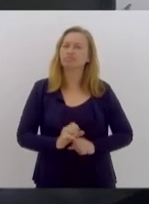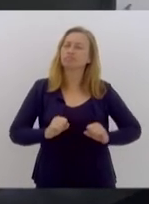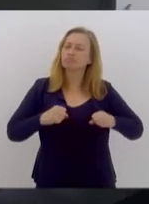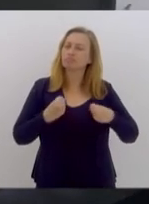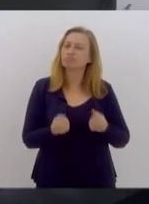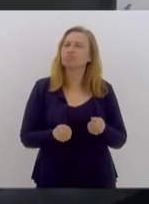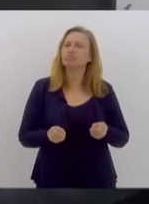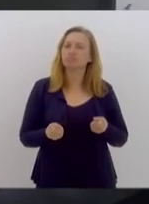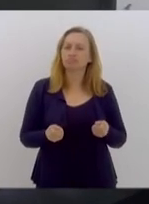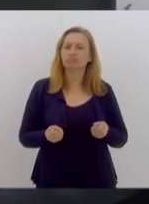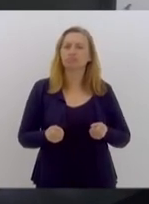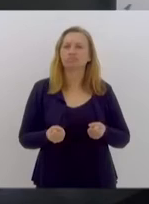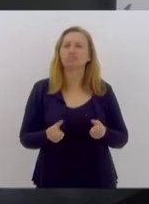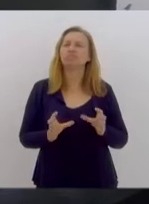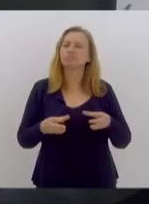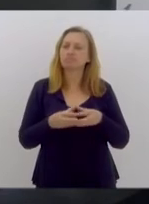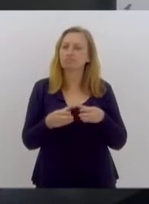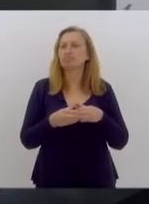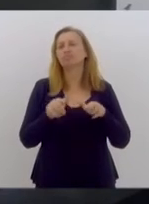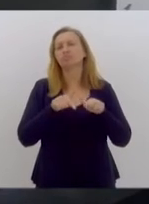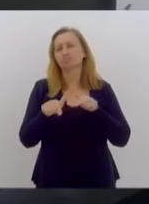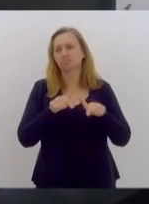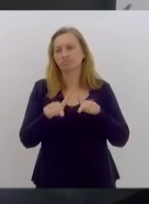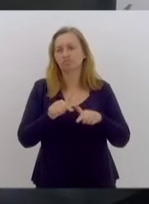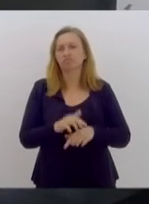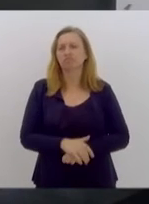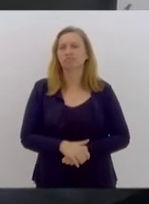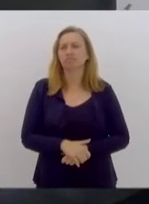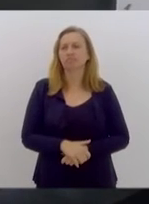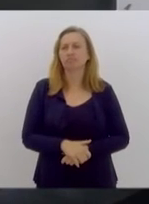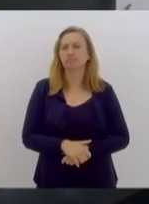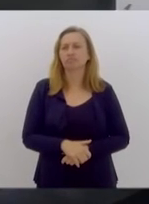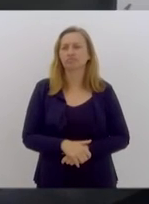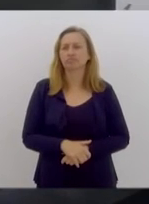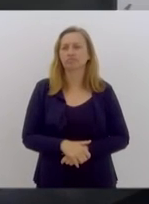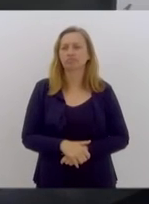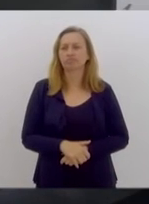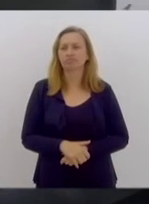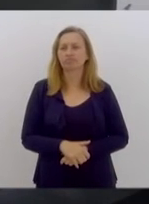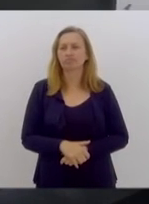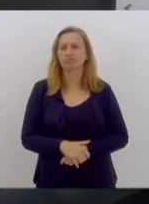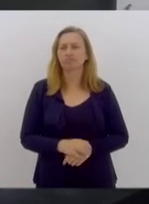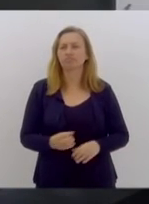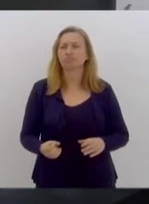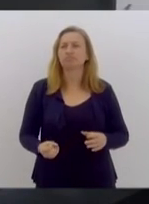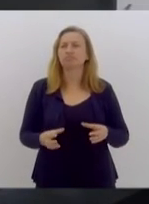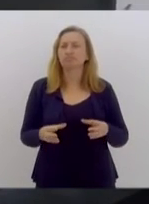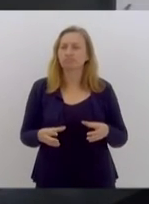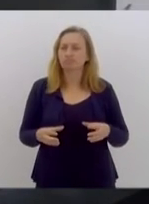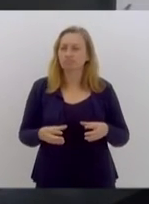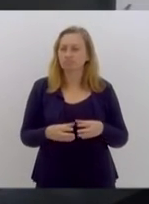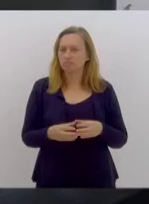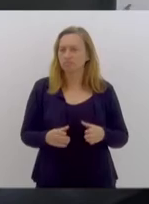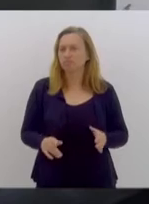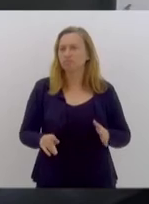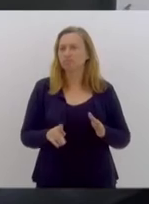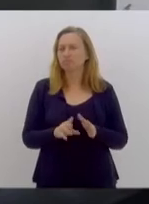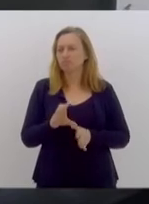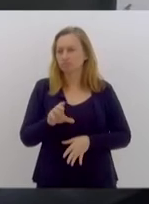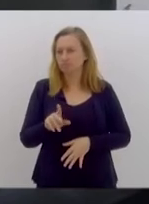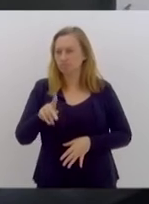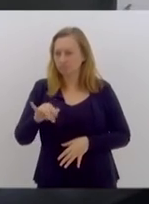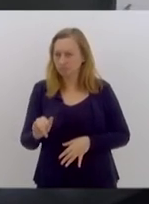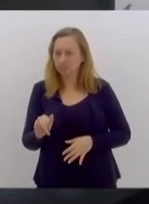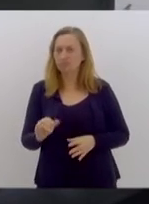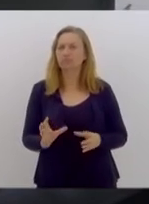de ter esse grupo de trabalho pela formado pela pelos membros da comissão de transporte da Comissão da CPI com mais